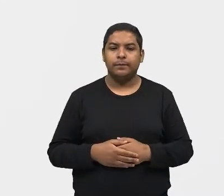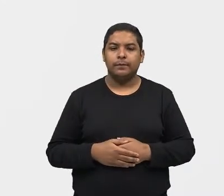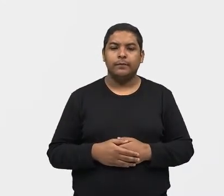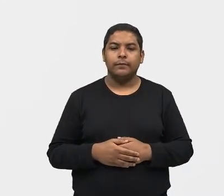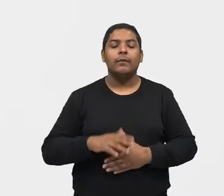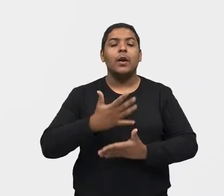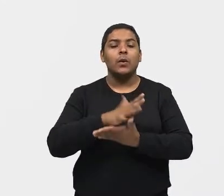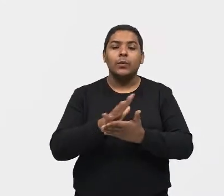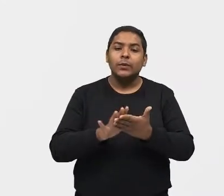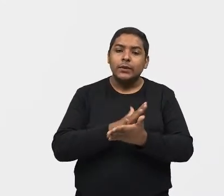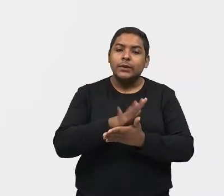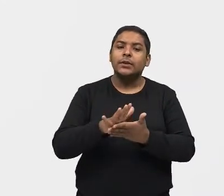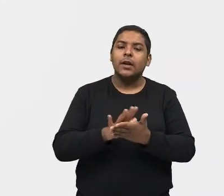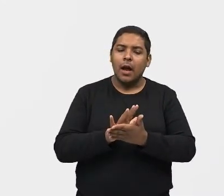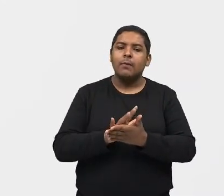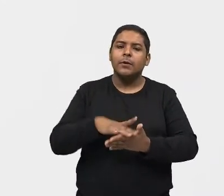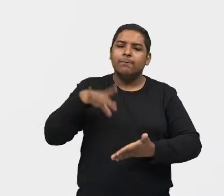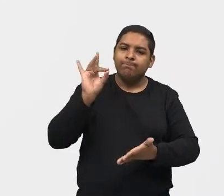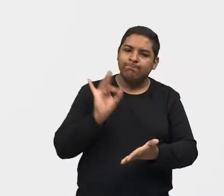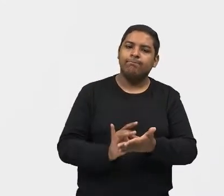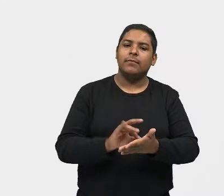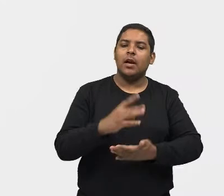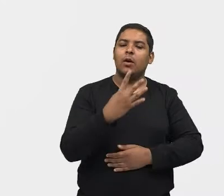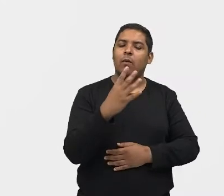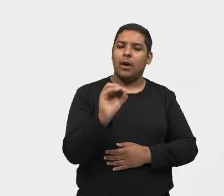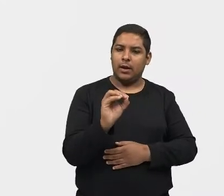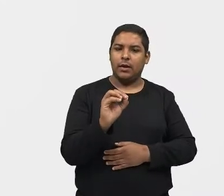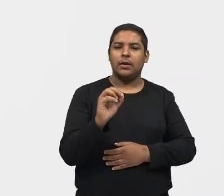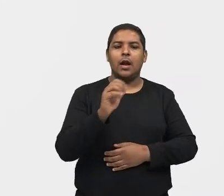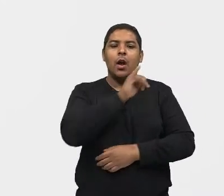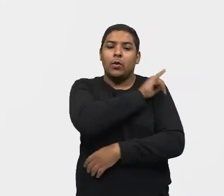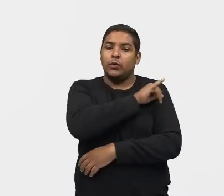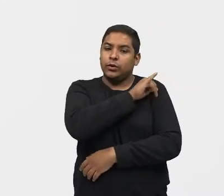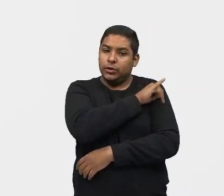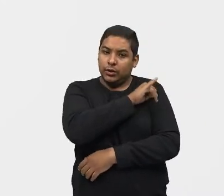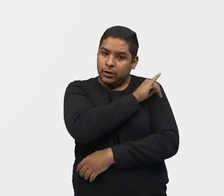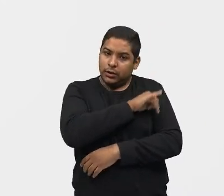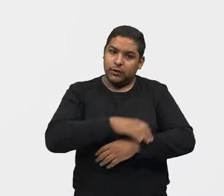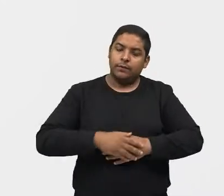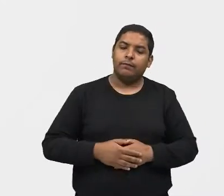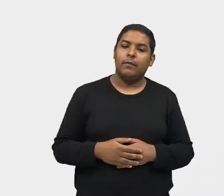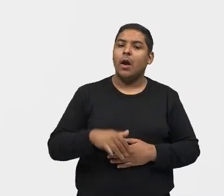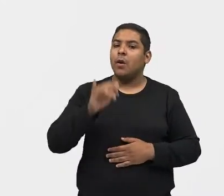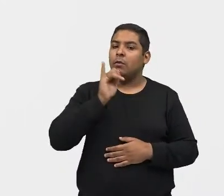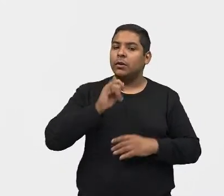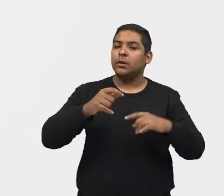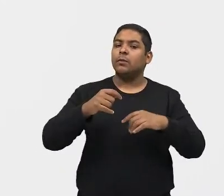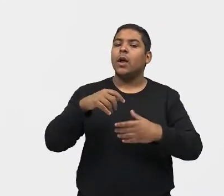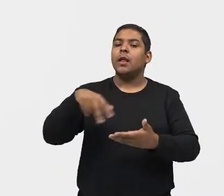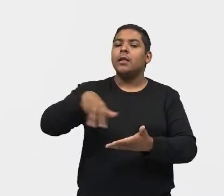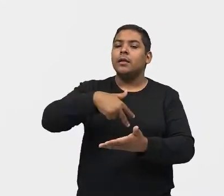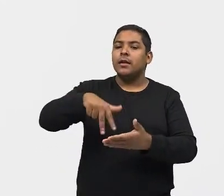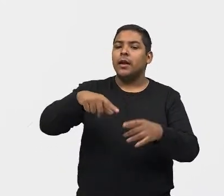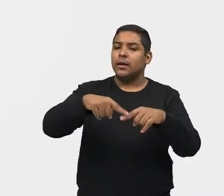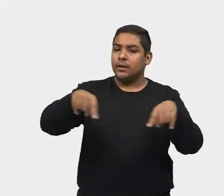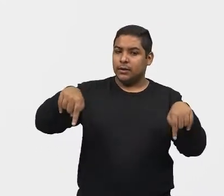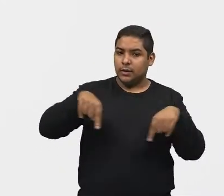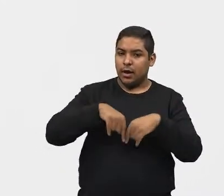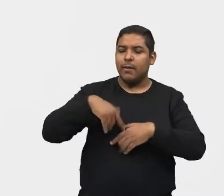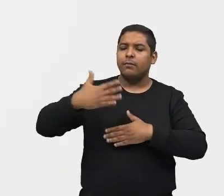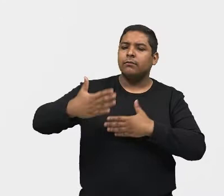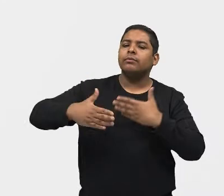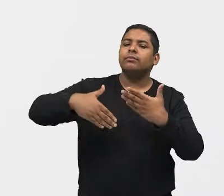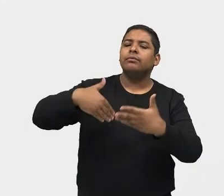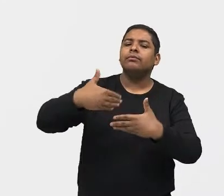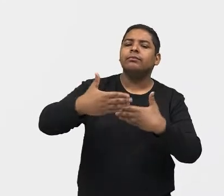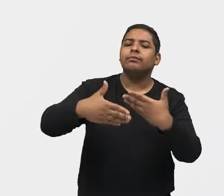samba de gafieira firmou-se na década de 40 no Rio de Janeiro como dança de salão, mas continua evoluindo